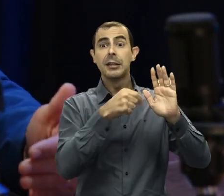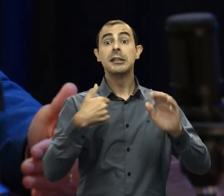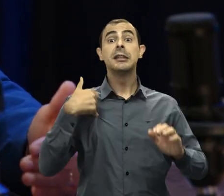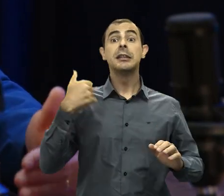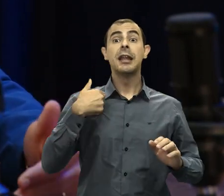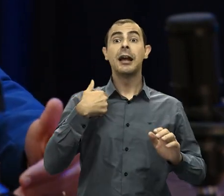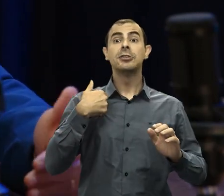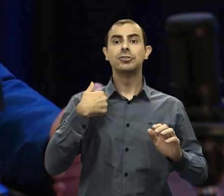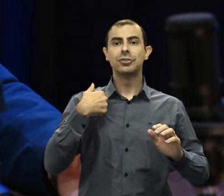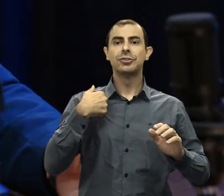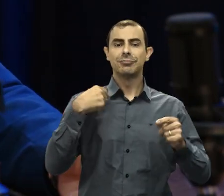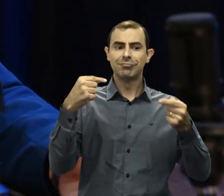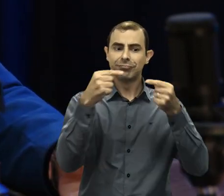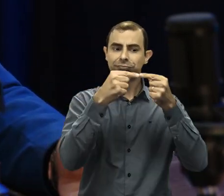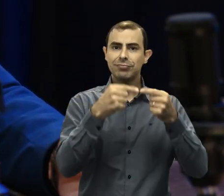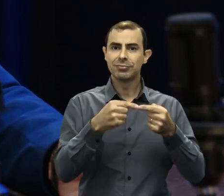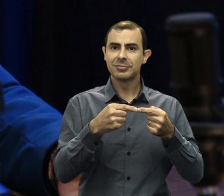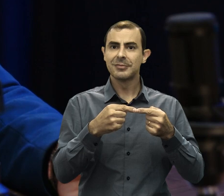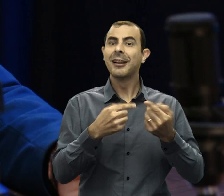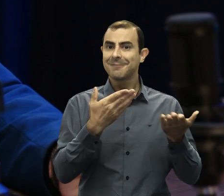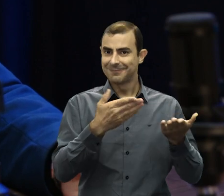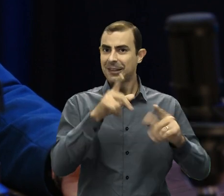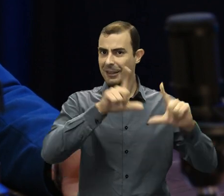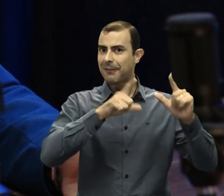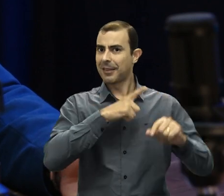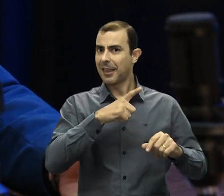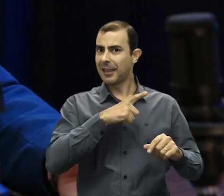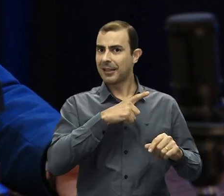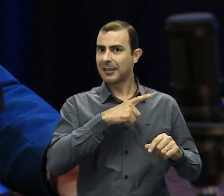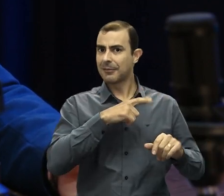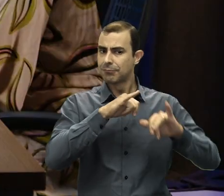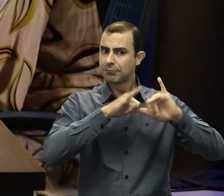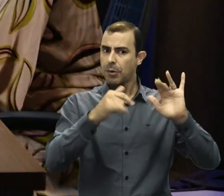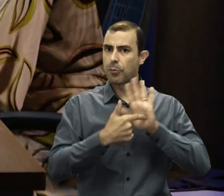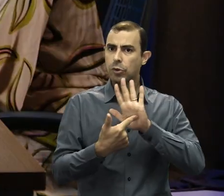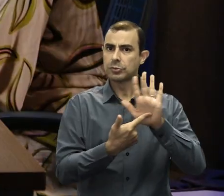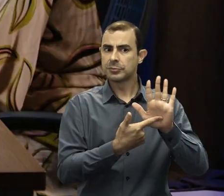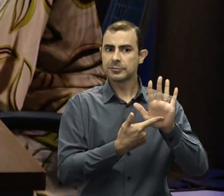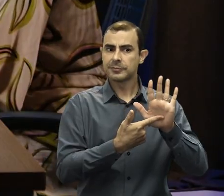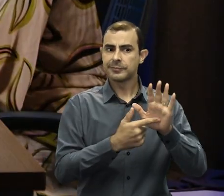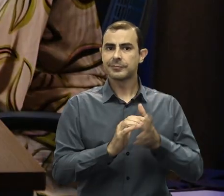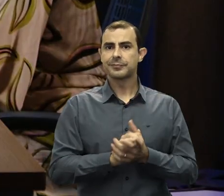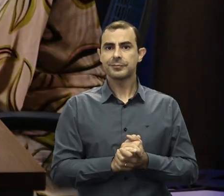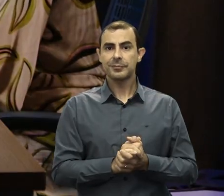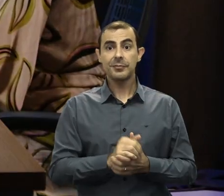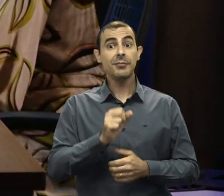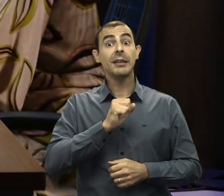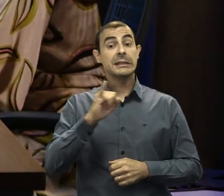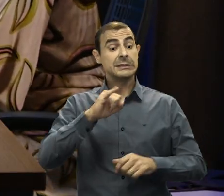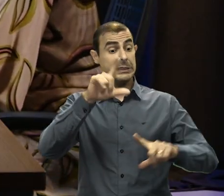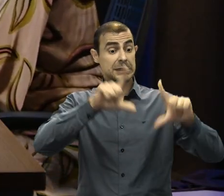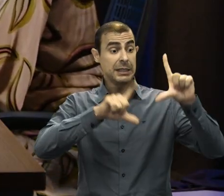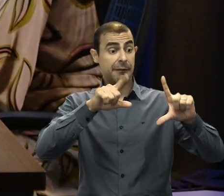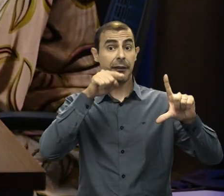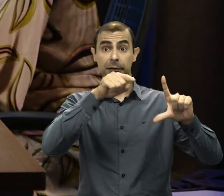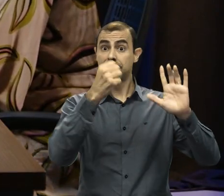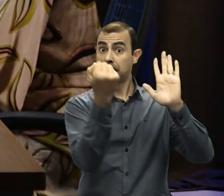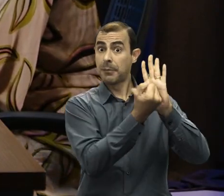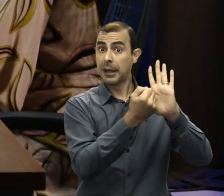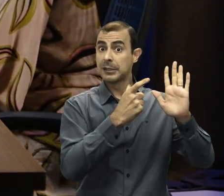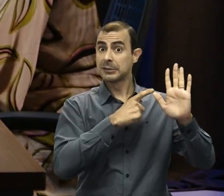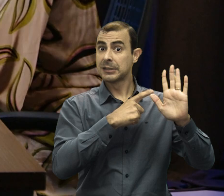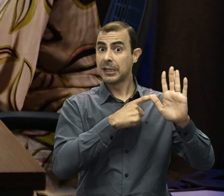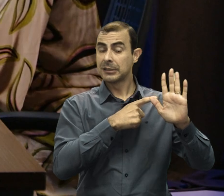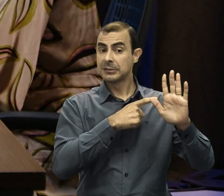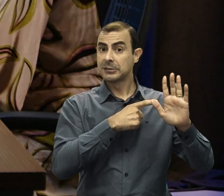crianças a partir de tal, né, faixa etária. Então, se isso acontece na televisão, precisa